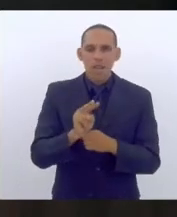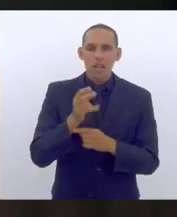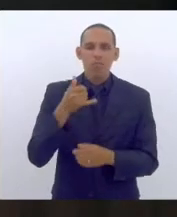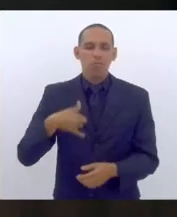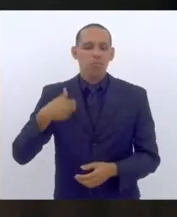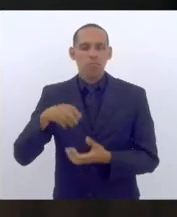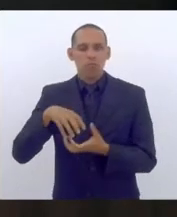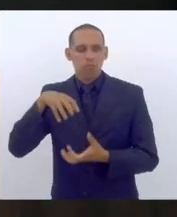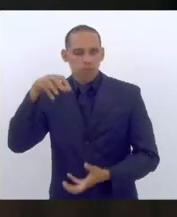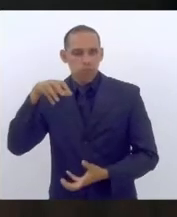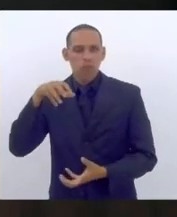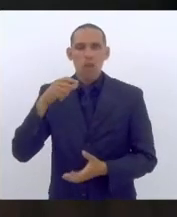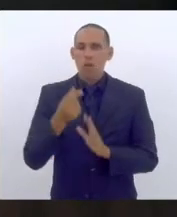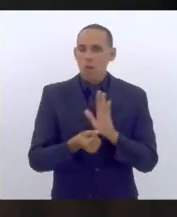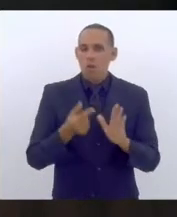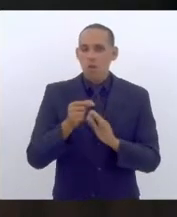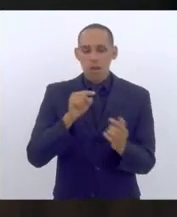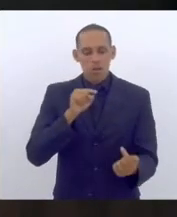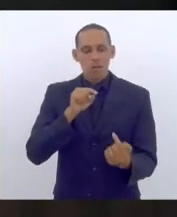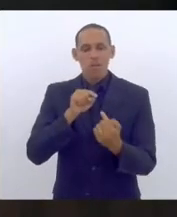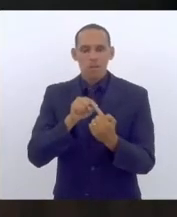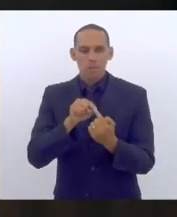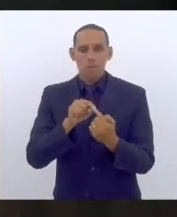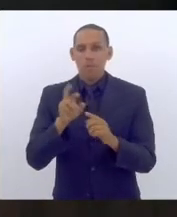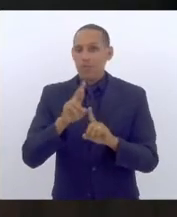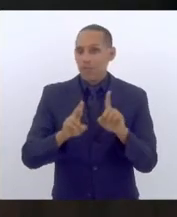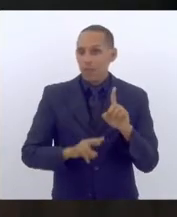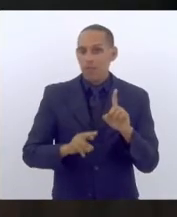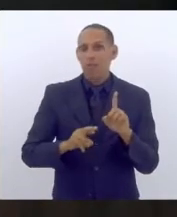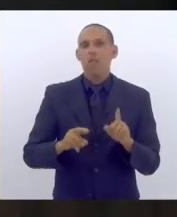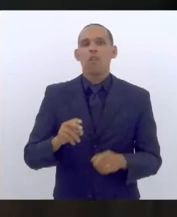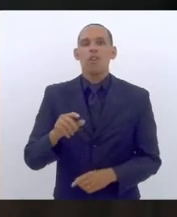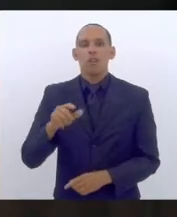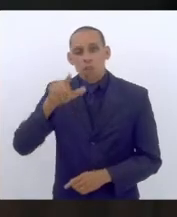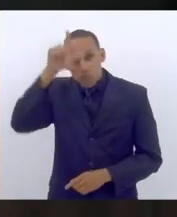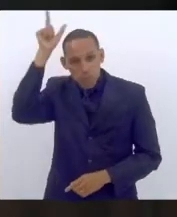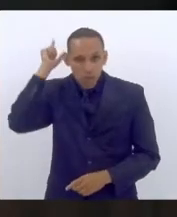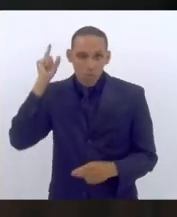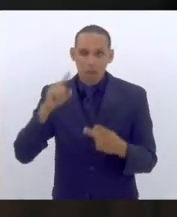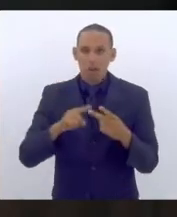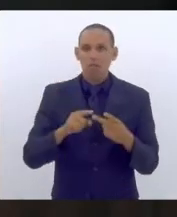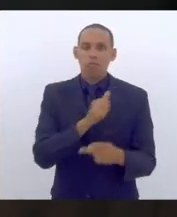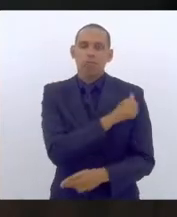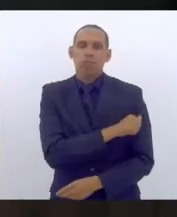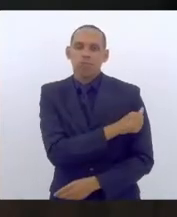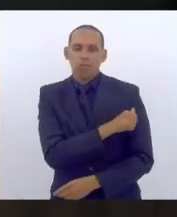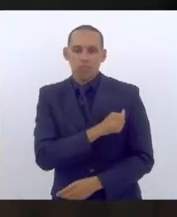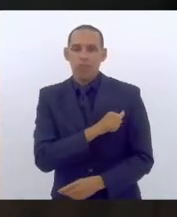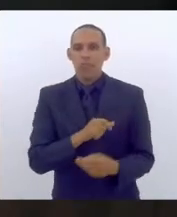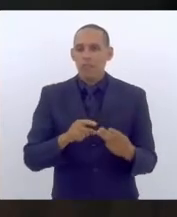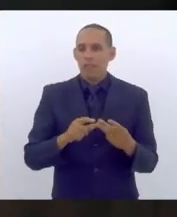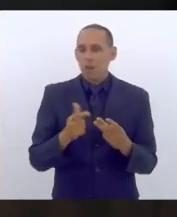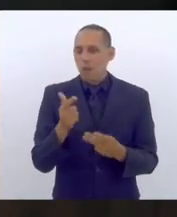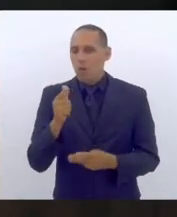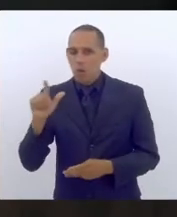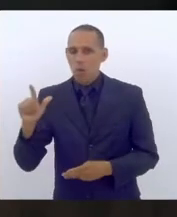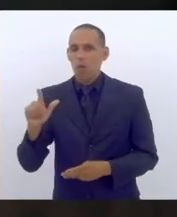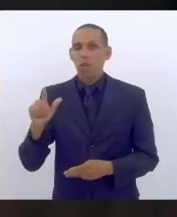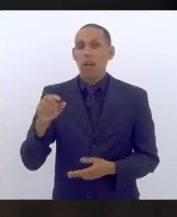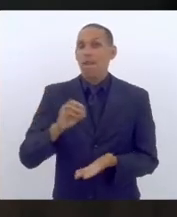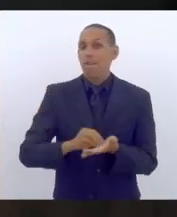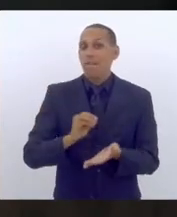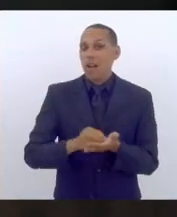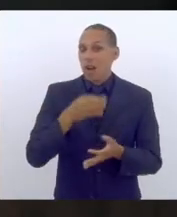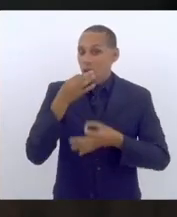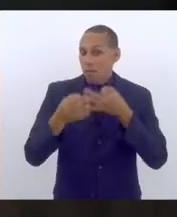de orçamento favorável relatou de Deputados Luiz Paulo Marta Rocha enfermeira Rejane Alana passe Anderson moraespendendo de pareceres